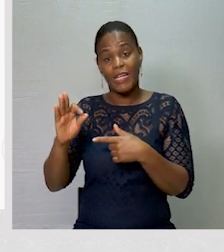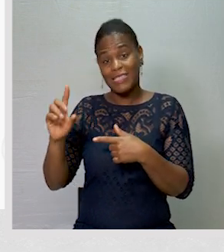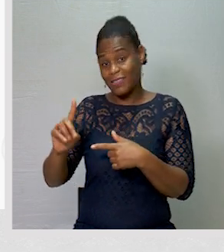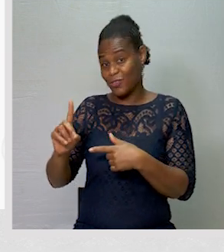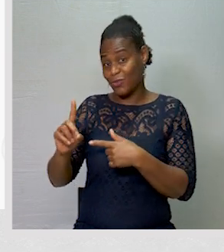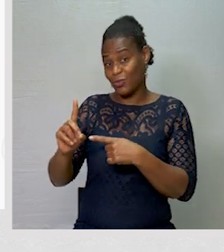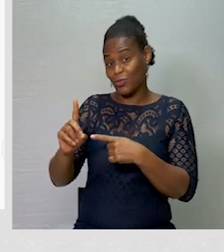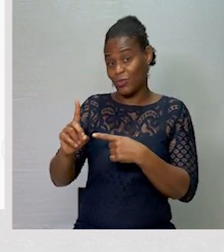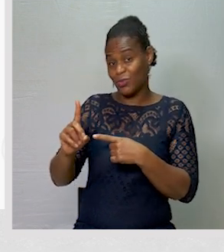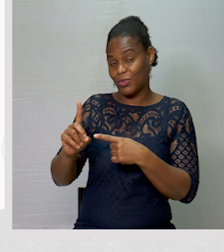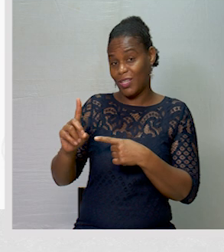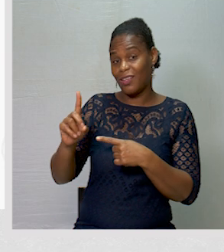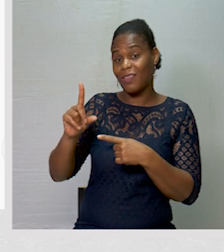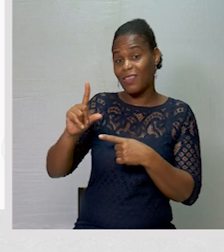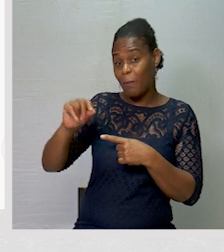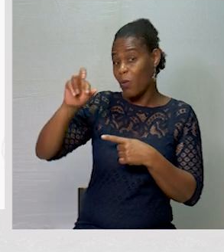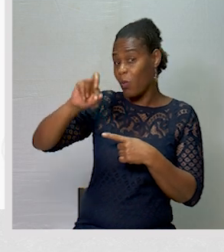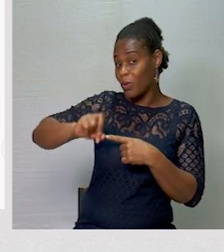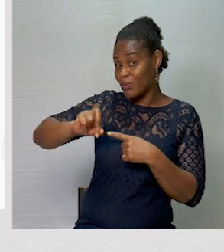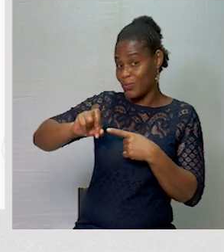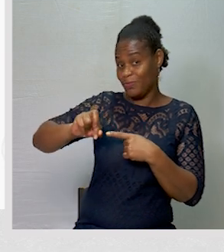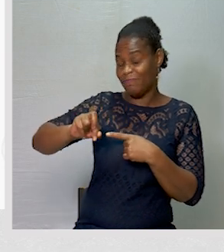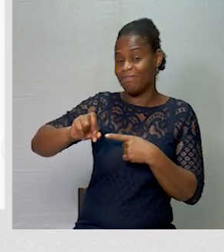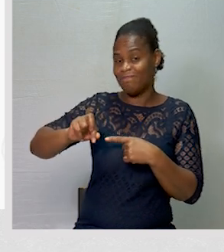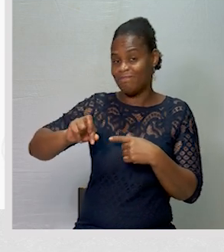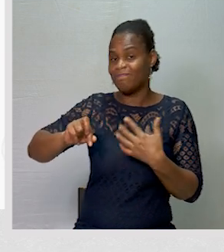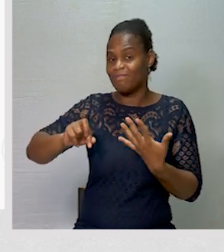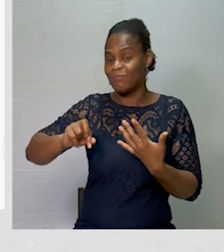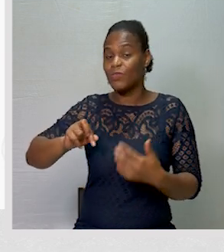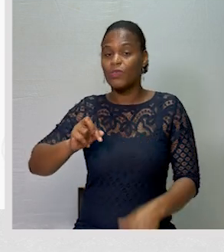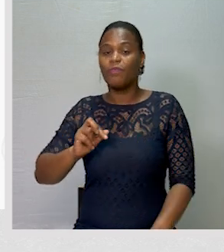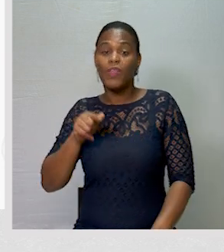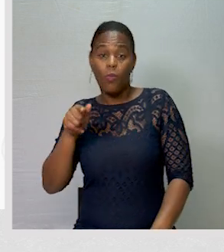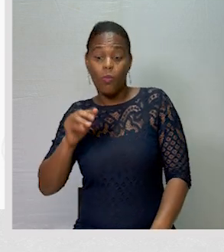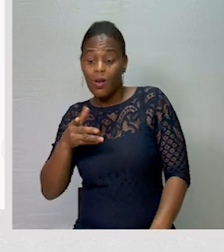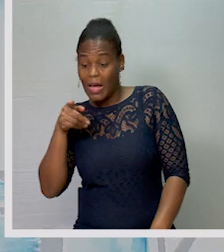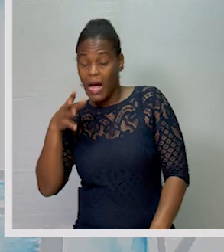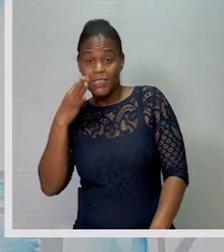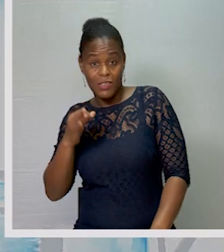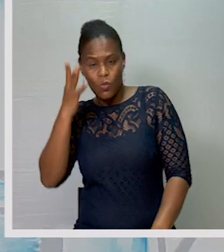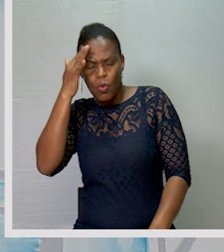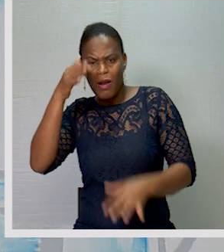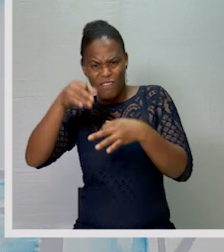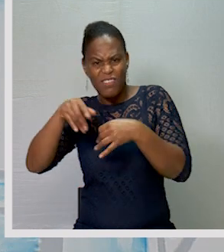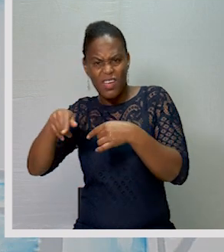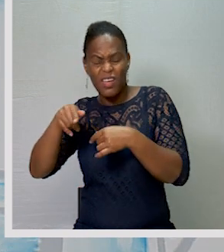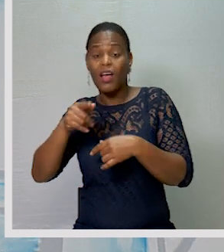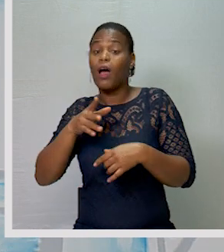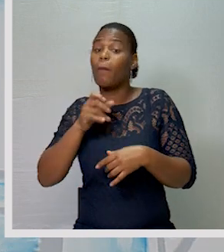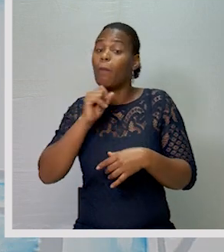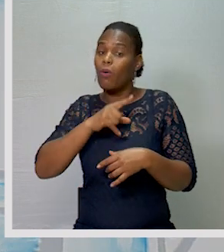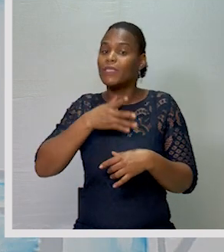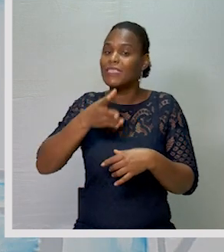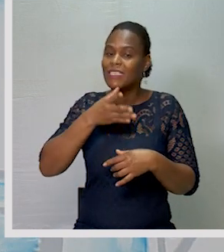4, 6 e 8, nós podemos dizer que